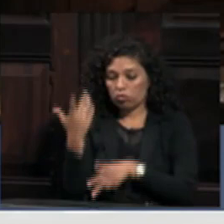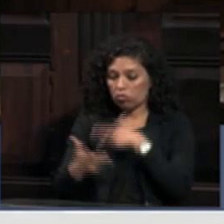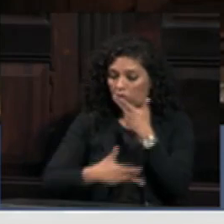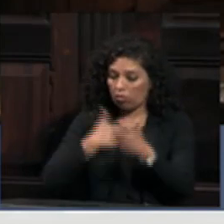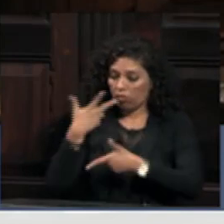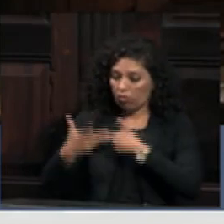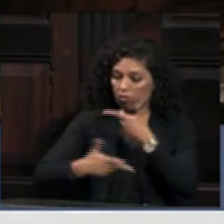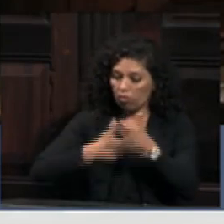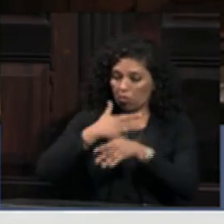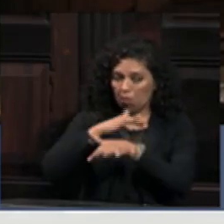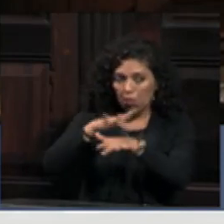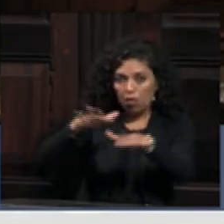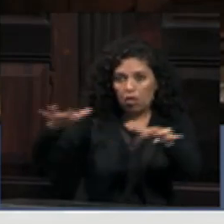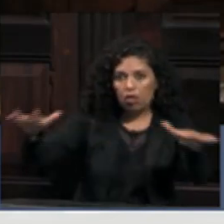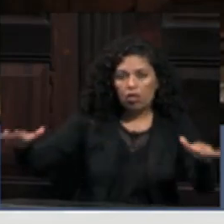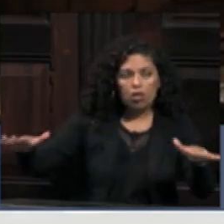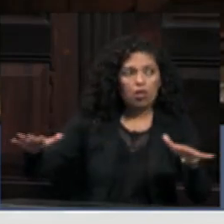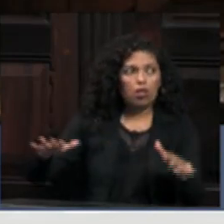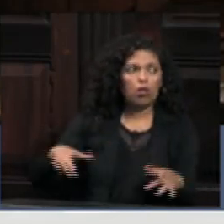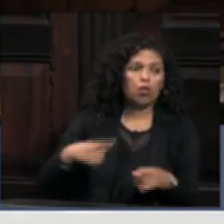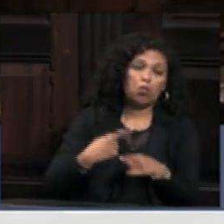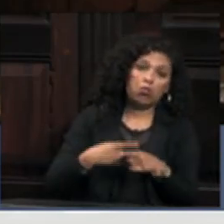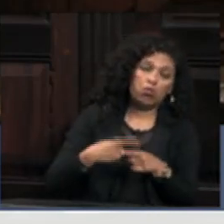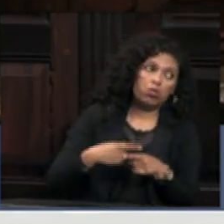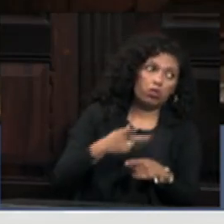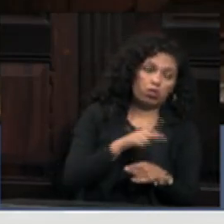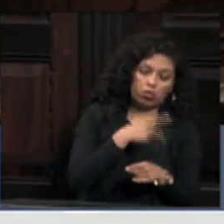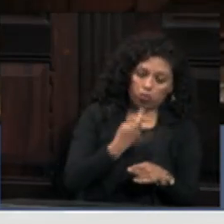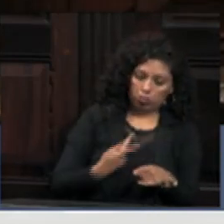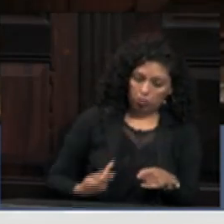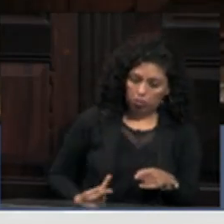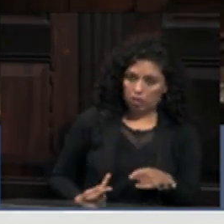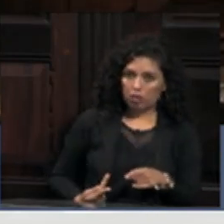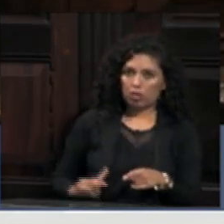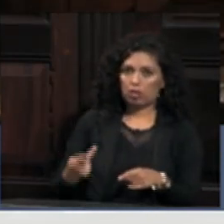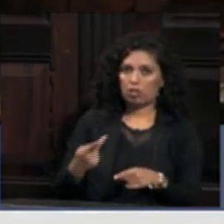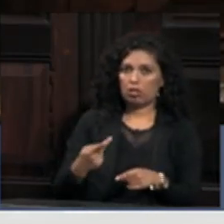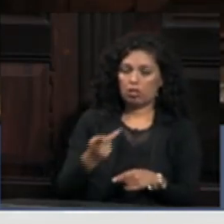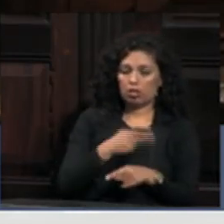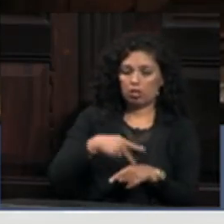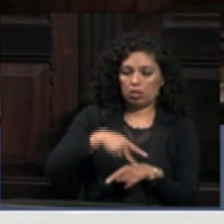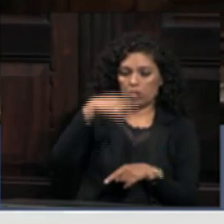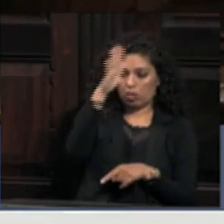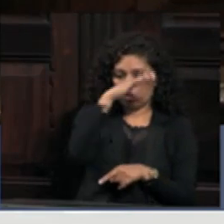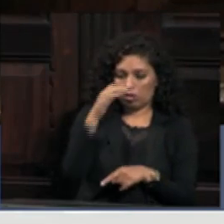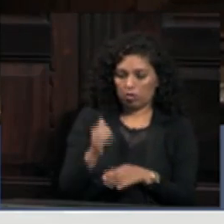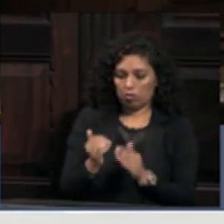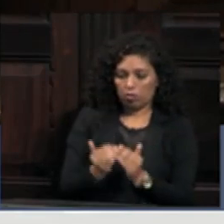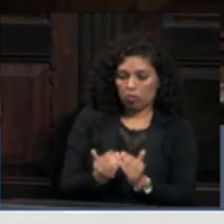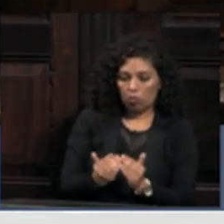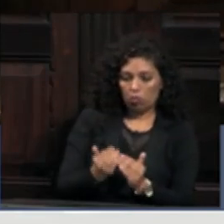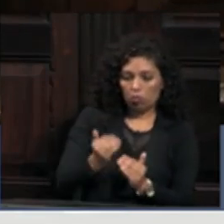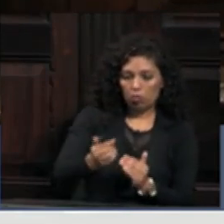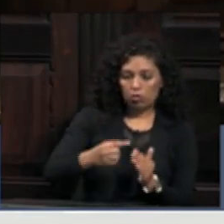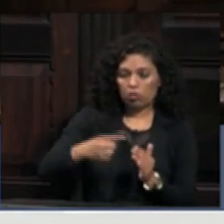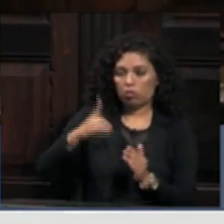porque o presidente eleito toma posse no dia 1º de